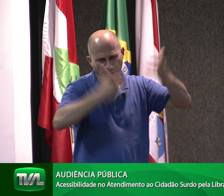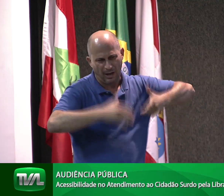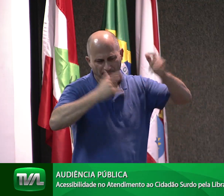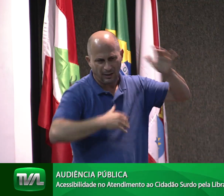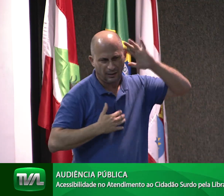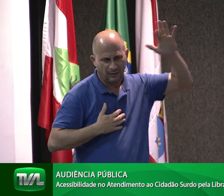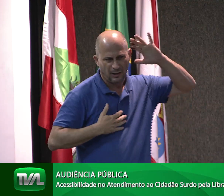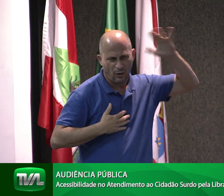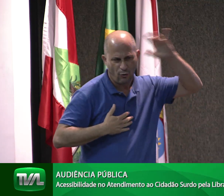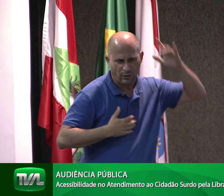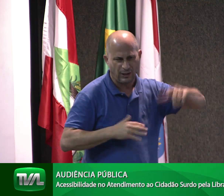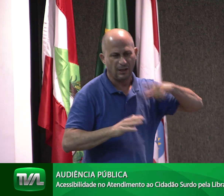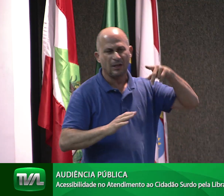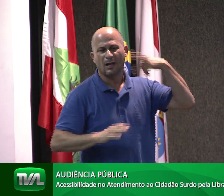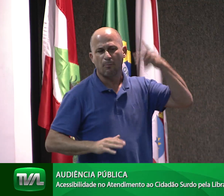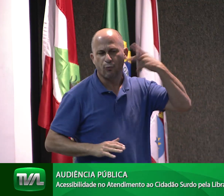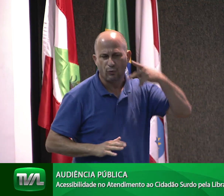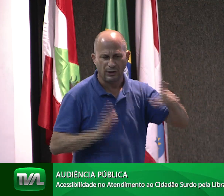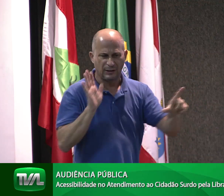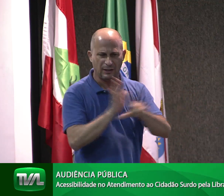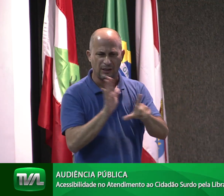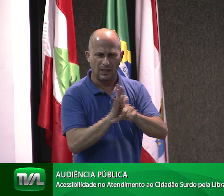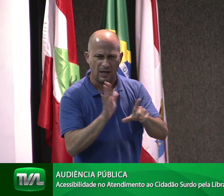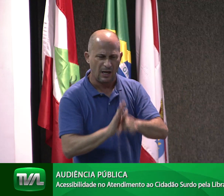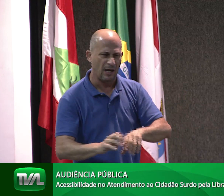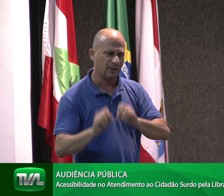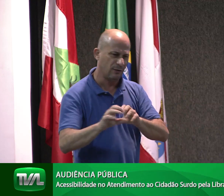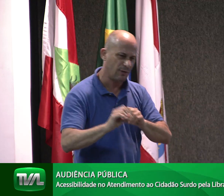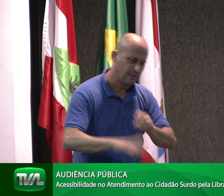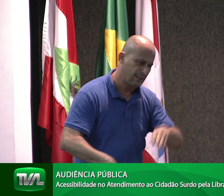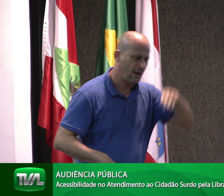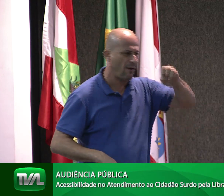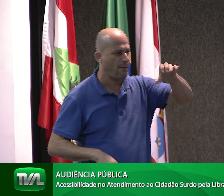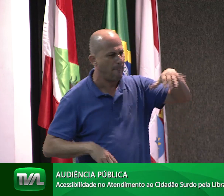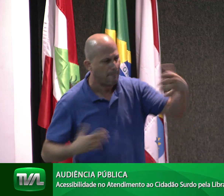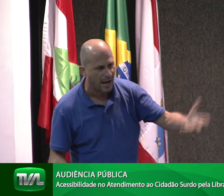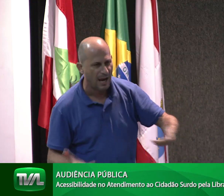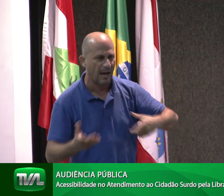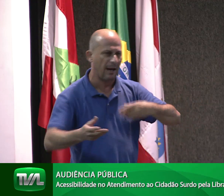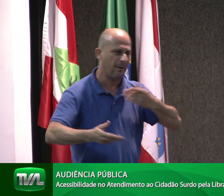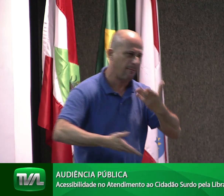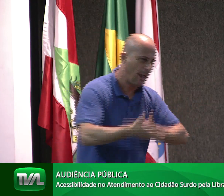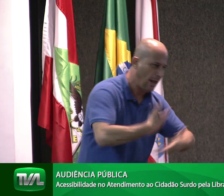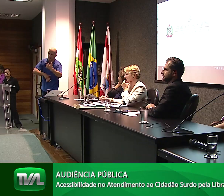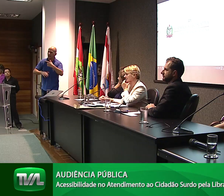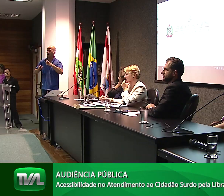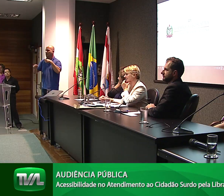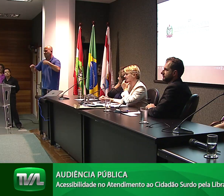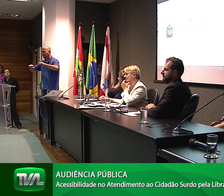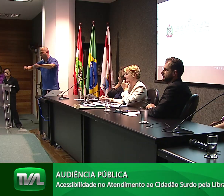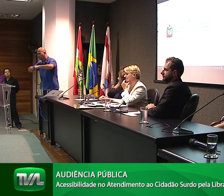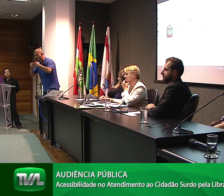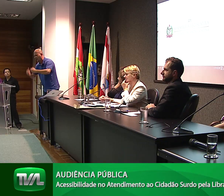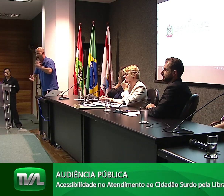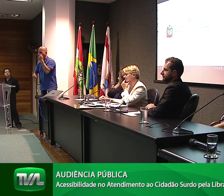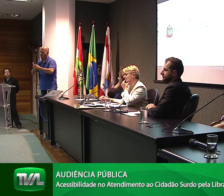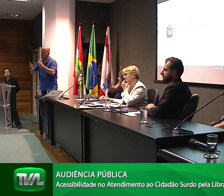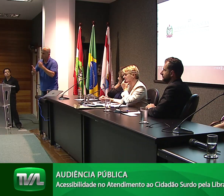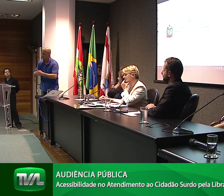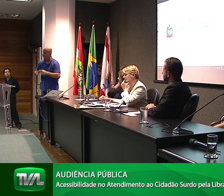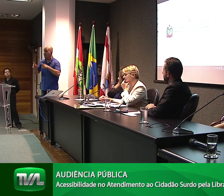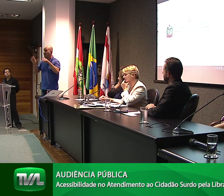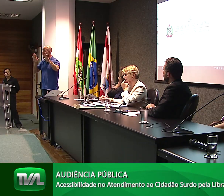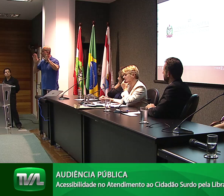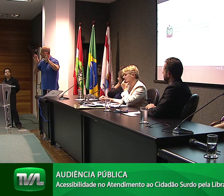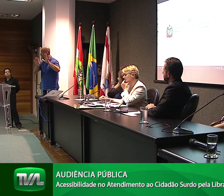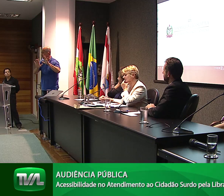Agora eu vou dar um exemplo. Vocês explicaram, trouxeram suas explanações, a gente falou sobre a lei, sobre a educação, sobre o que precisa